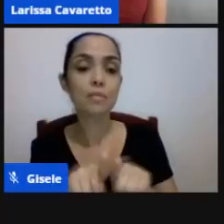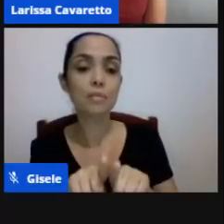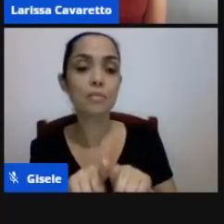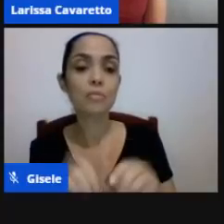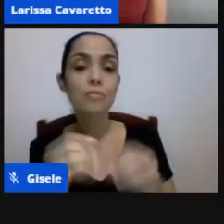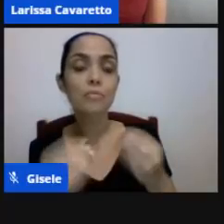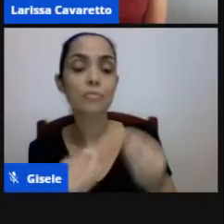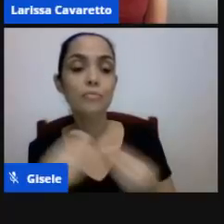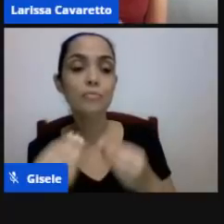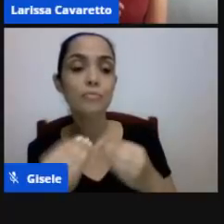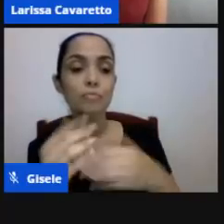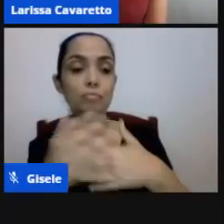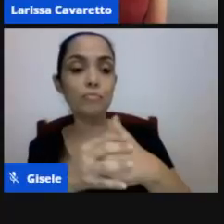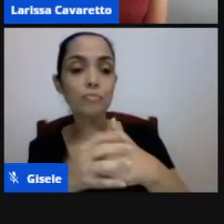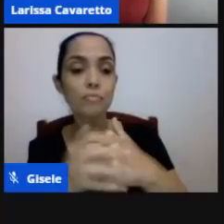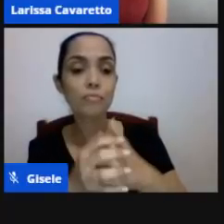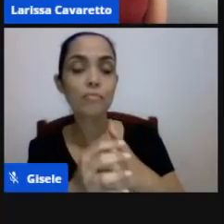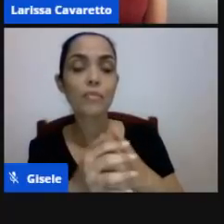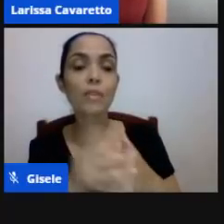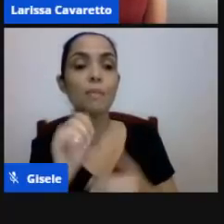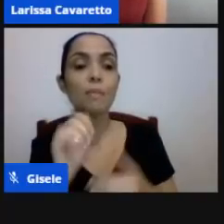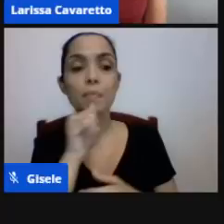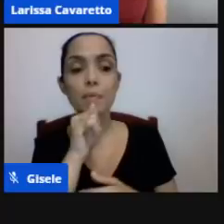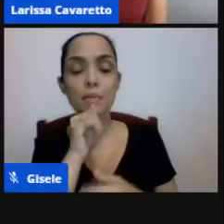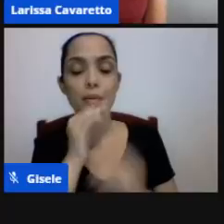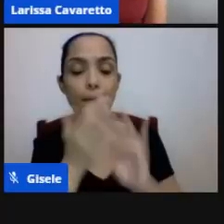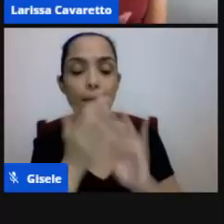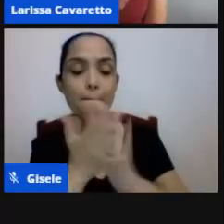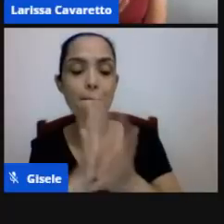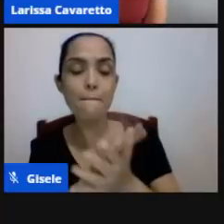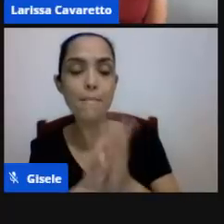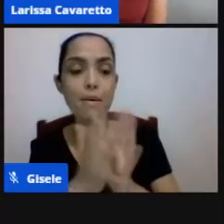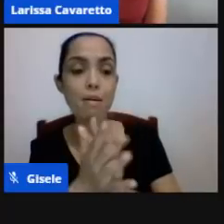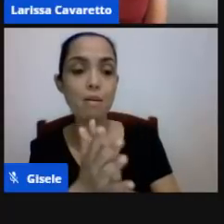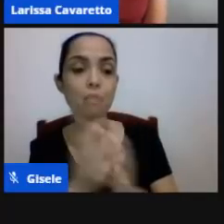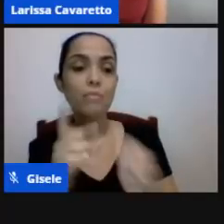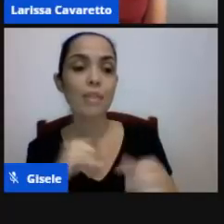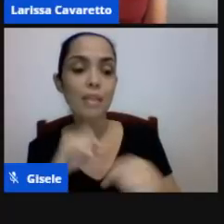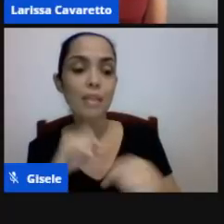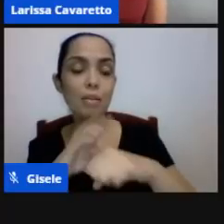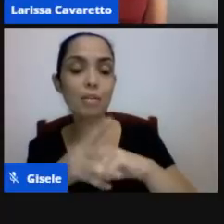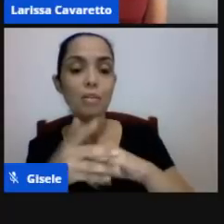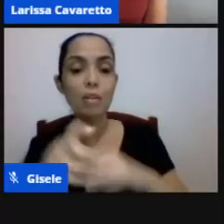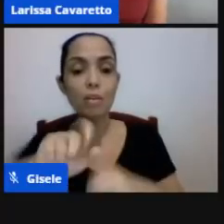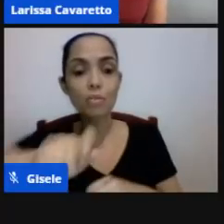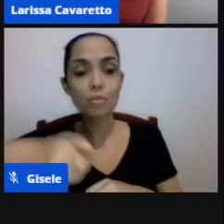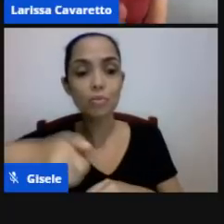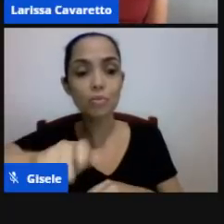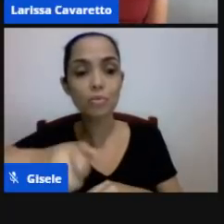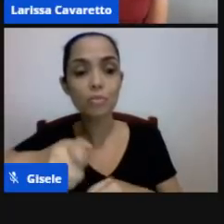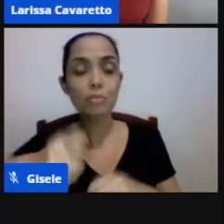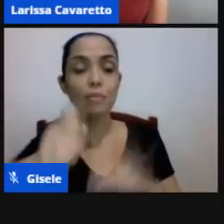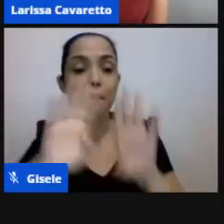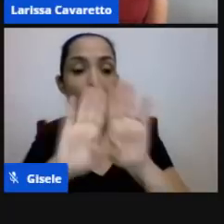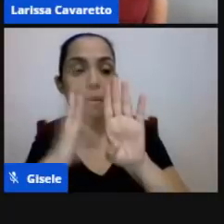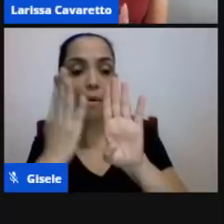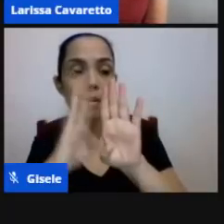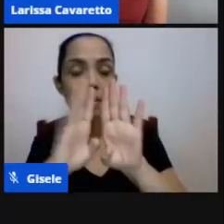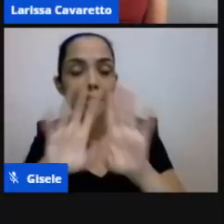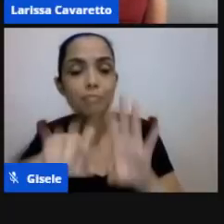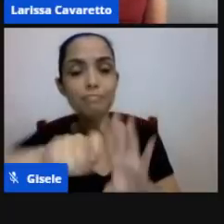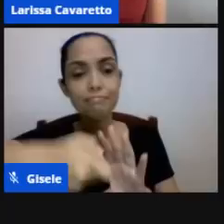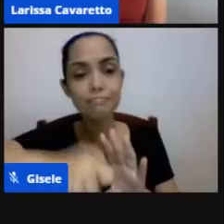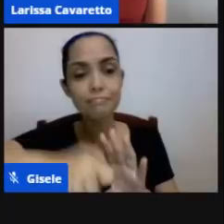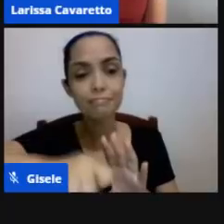por contato, que é quando alguém com a mão contaminada, por exemplo, encostou numa maçaneta e em seguida uma outra pessoa vai ali